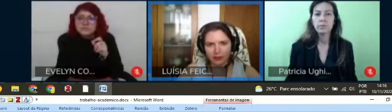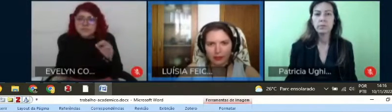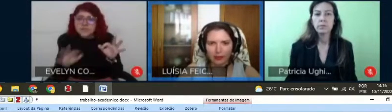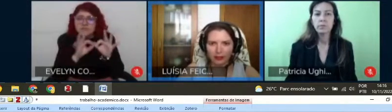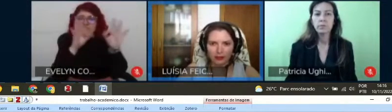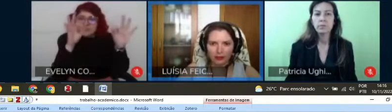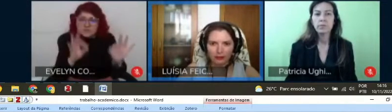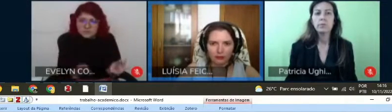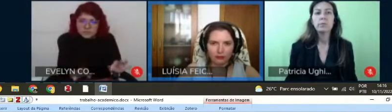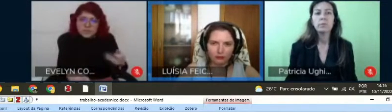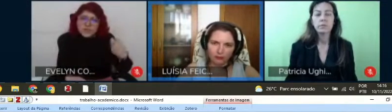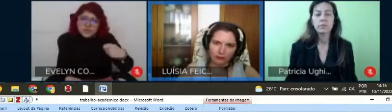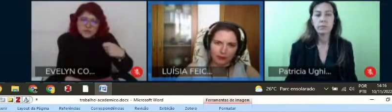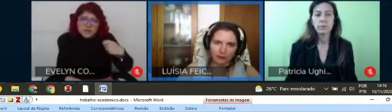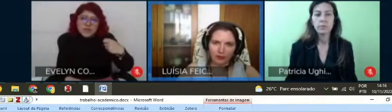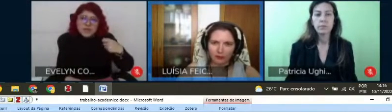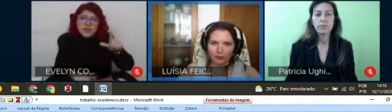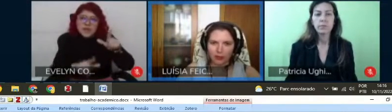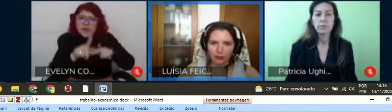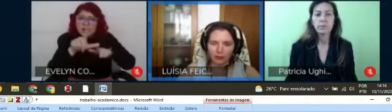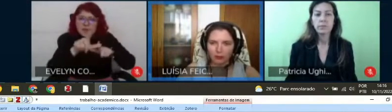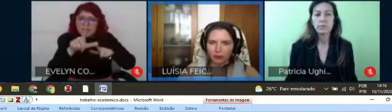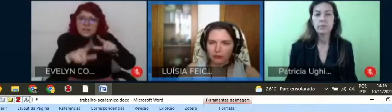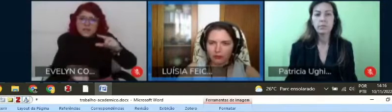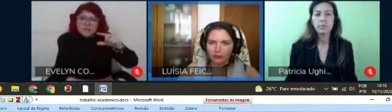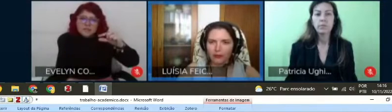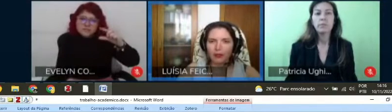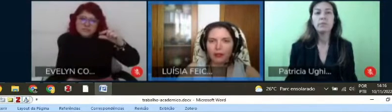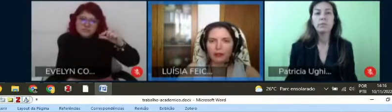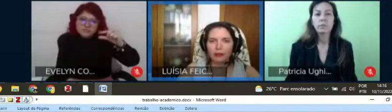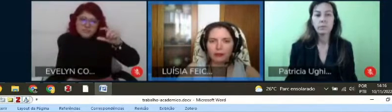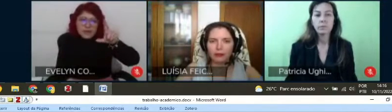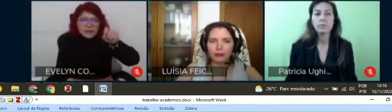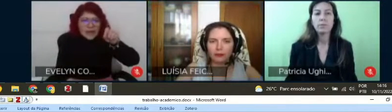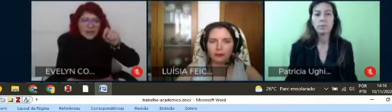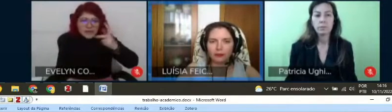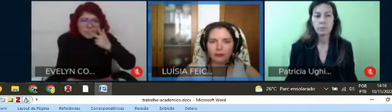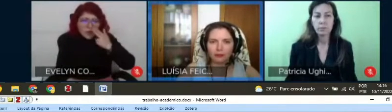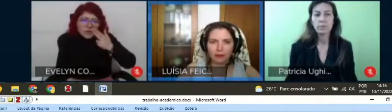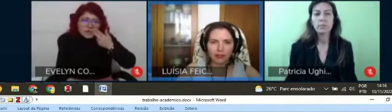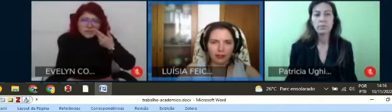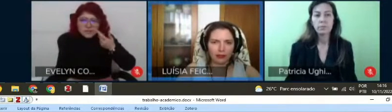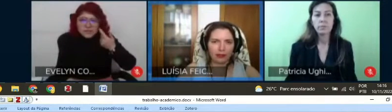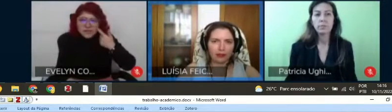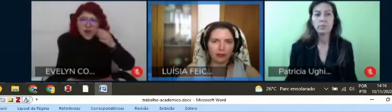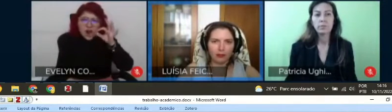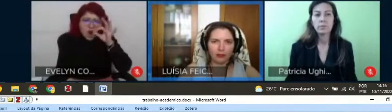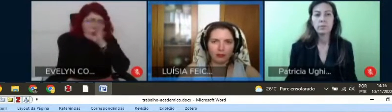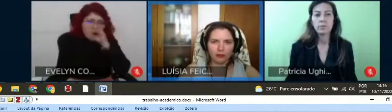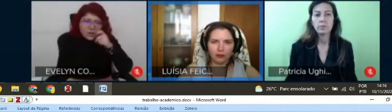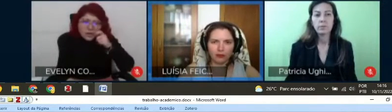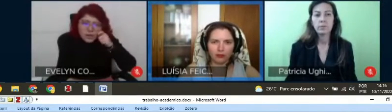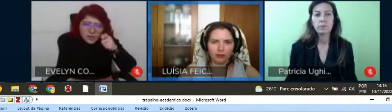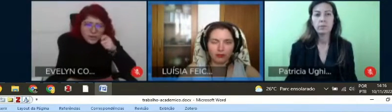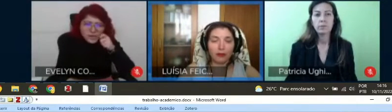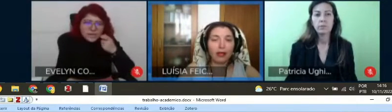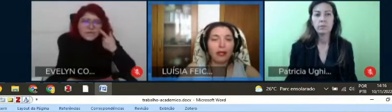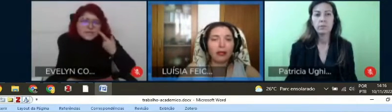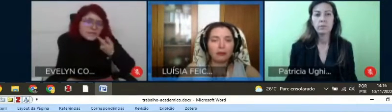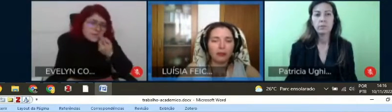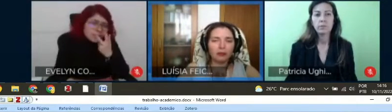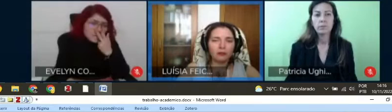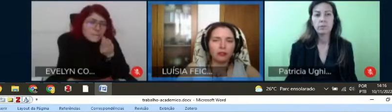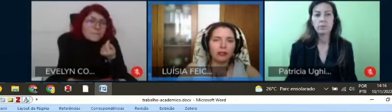tamanho 10, a gente acaba indo meio pelo olho, assim. E aqui está a minha ficha